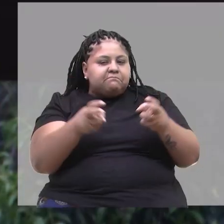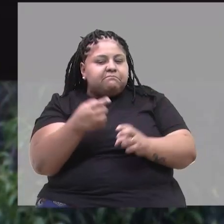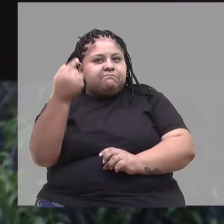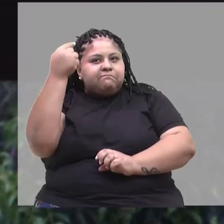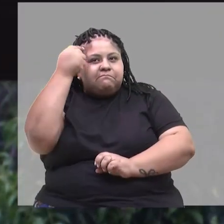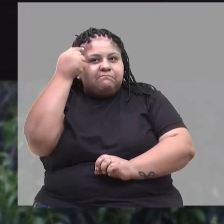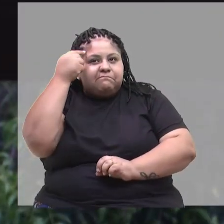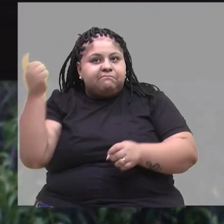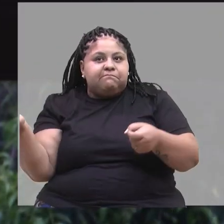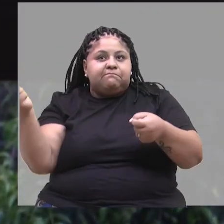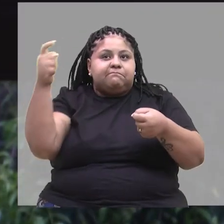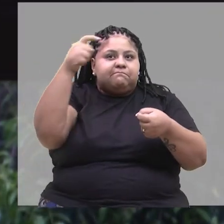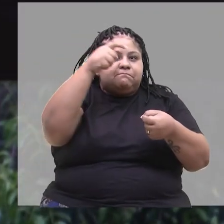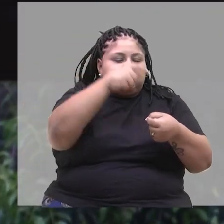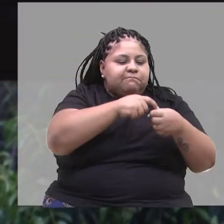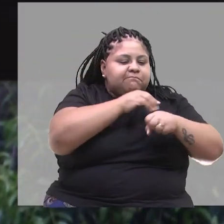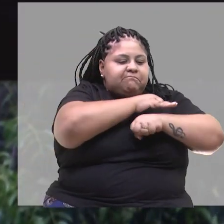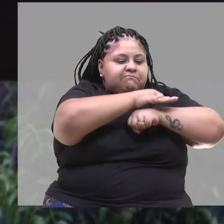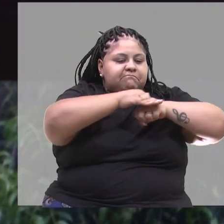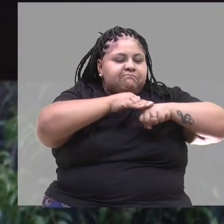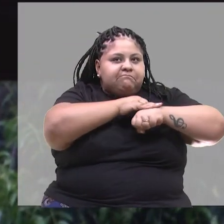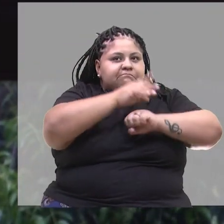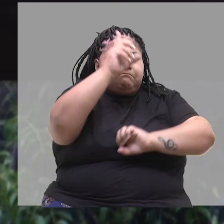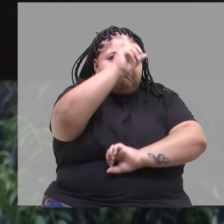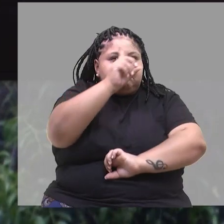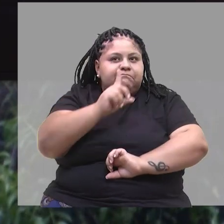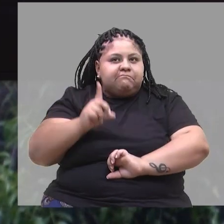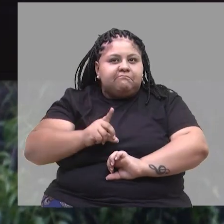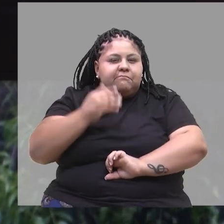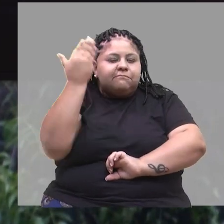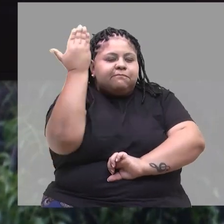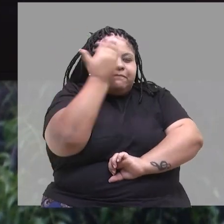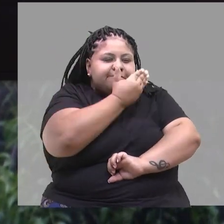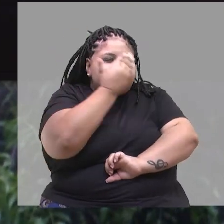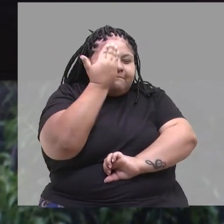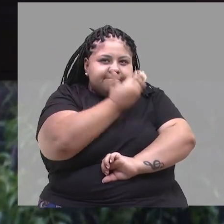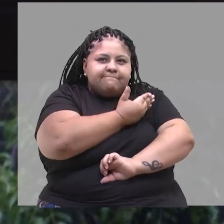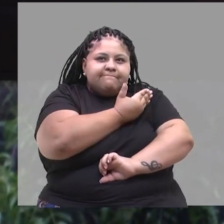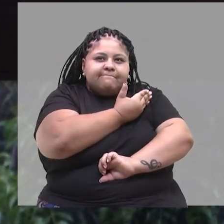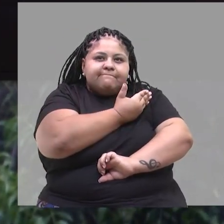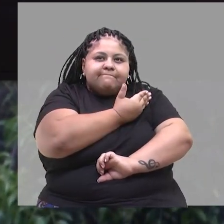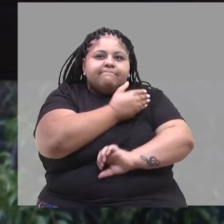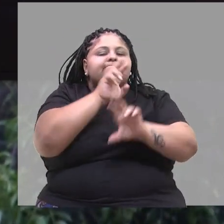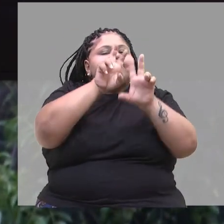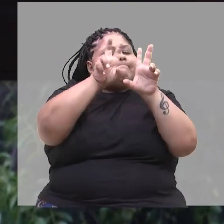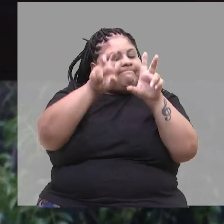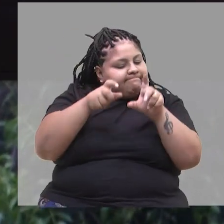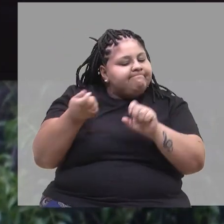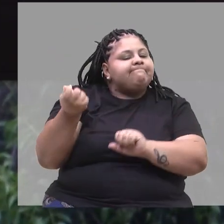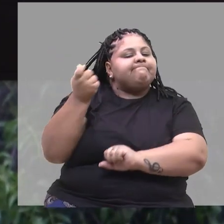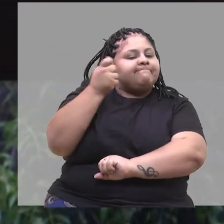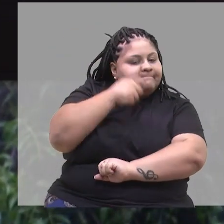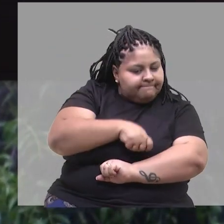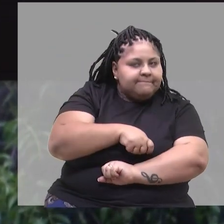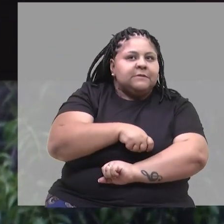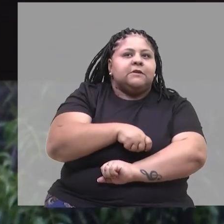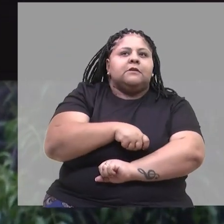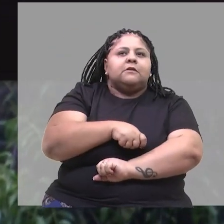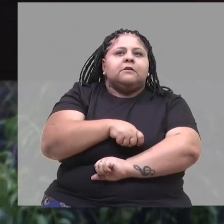Roda de Saberes de volta, conversando sobre deficiências invisíveis, assunto